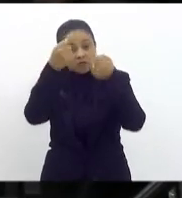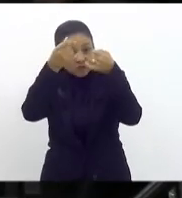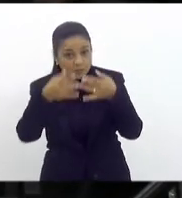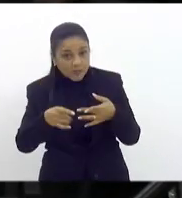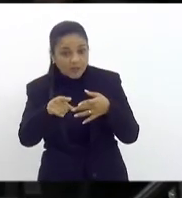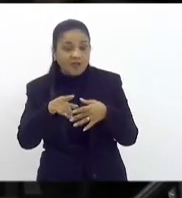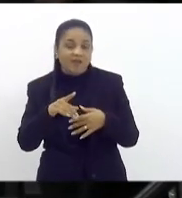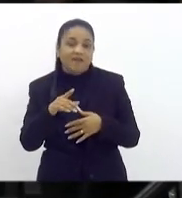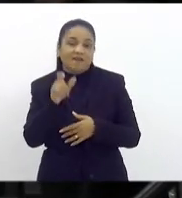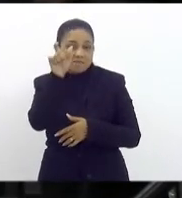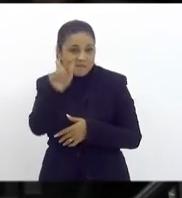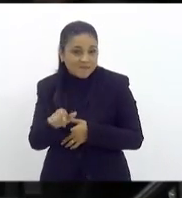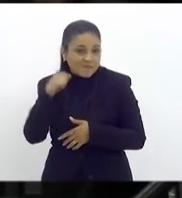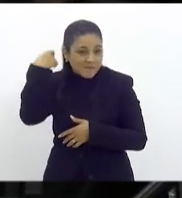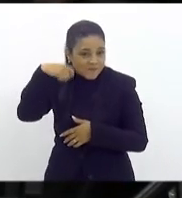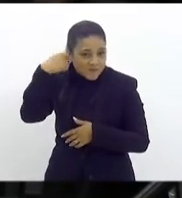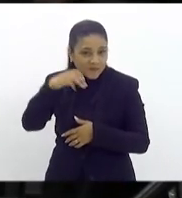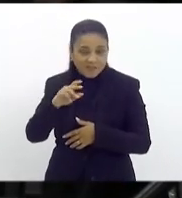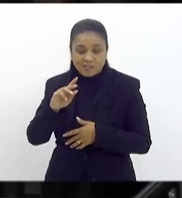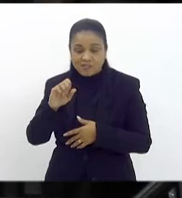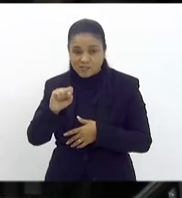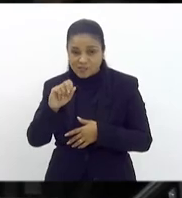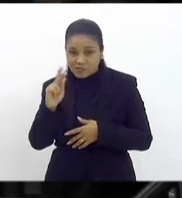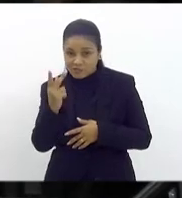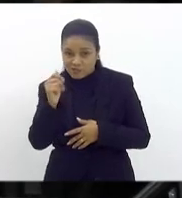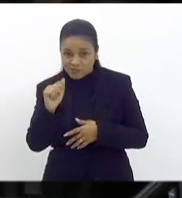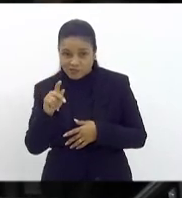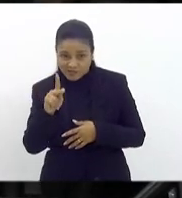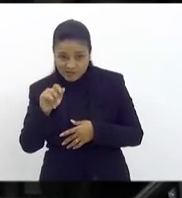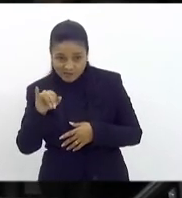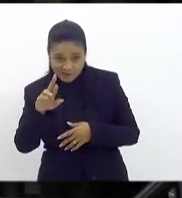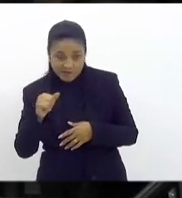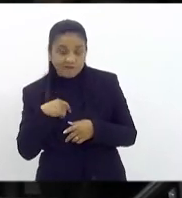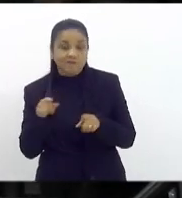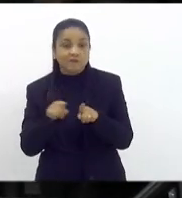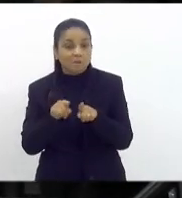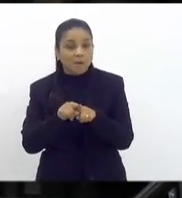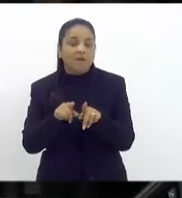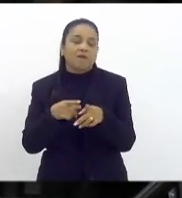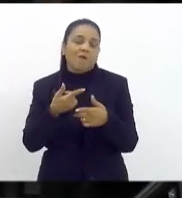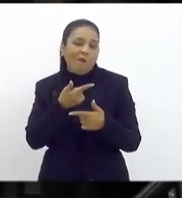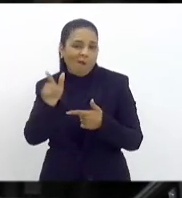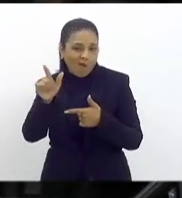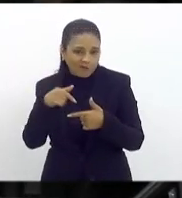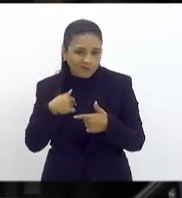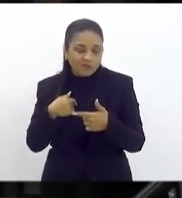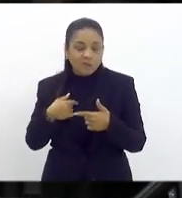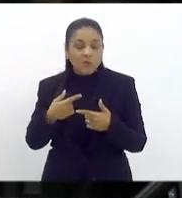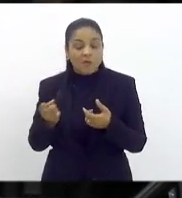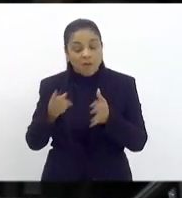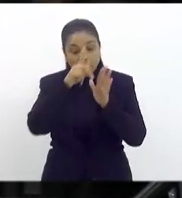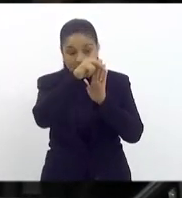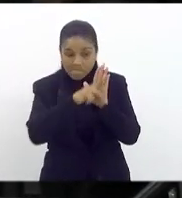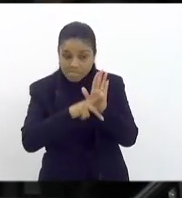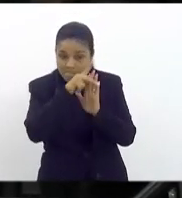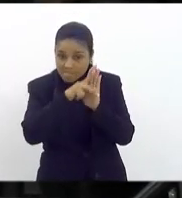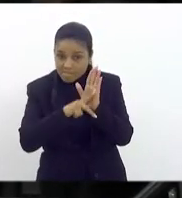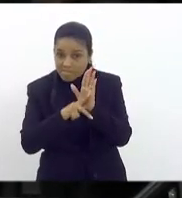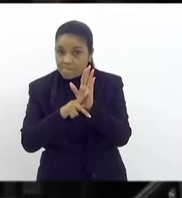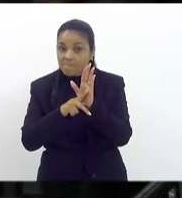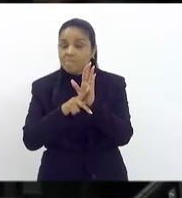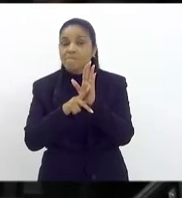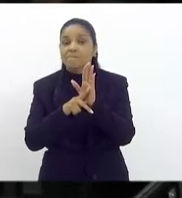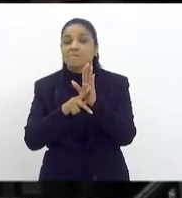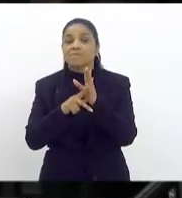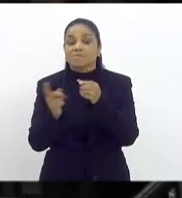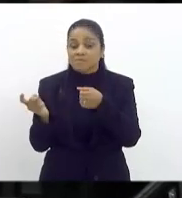artista Shakira e outros artistas forâneos. Esses artistas outorgam procurações para o ECAD